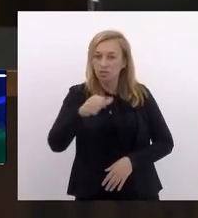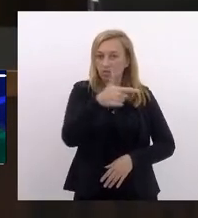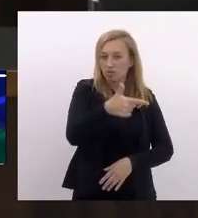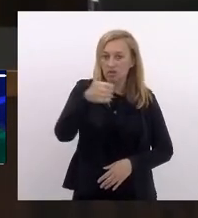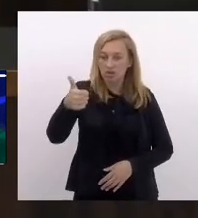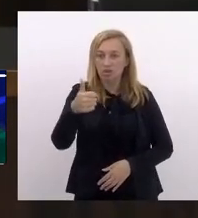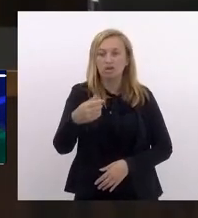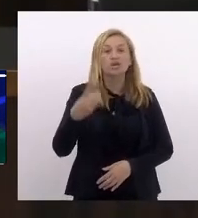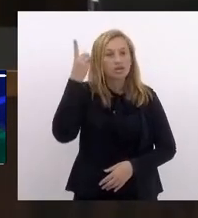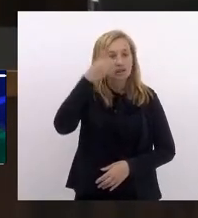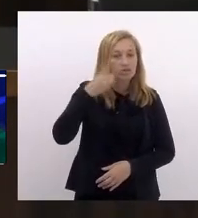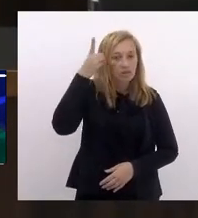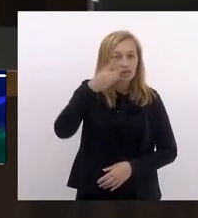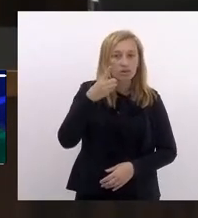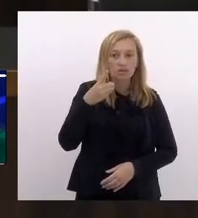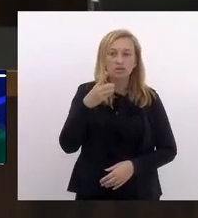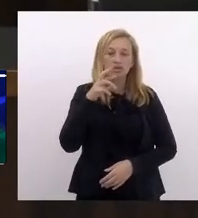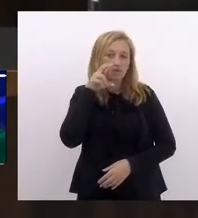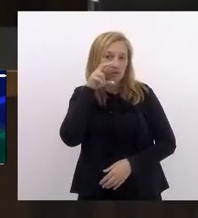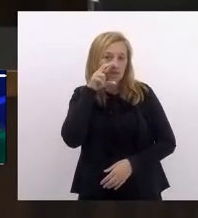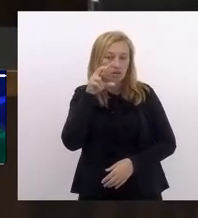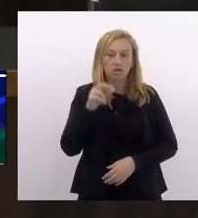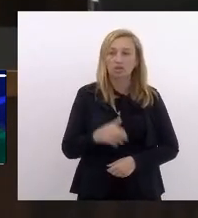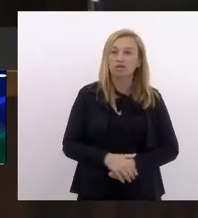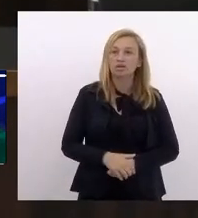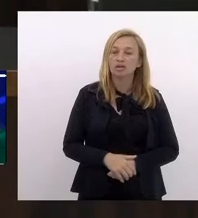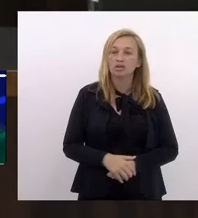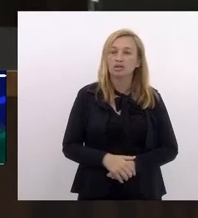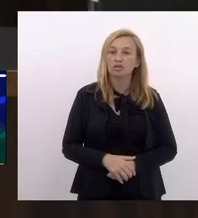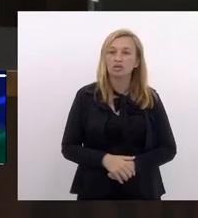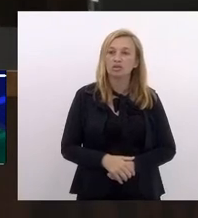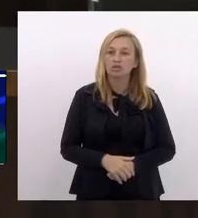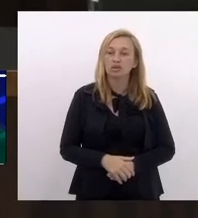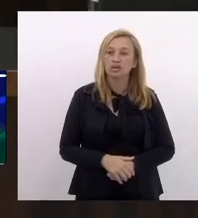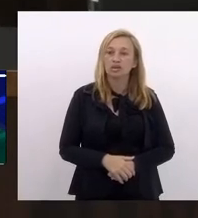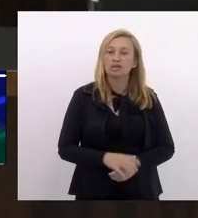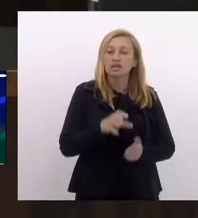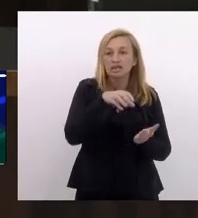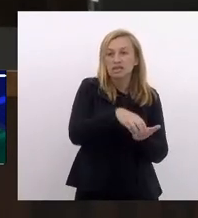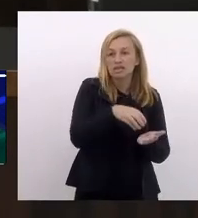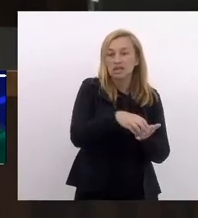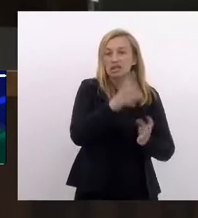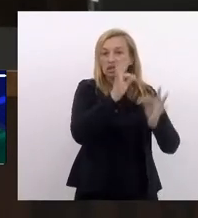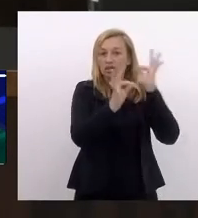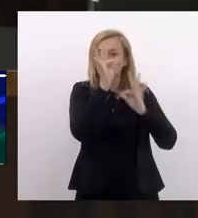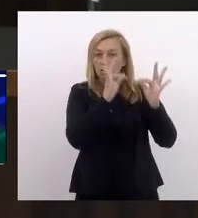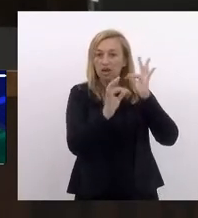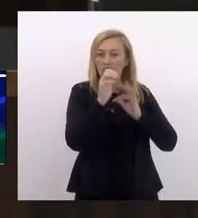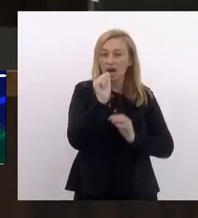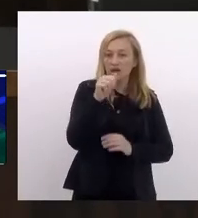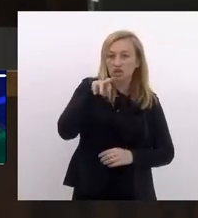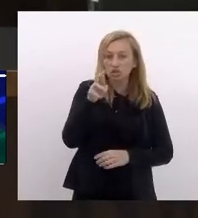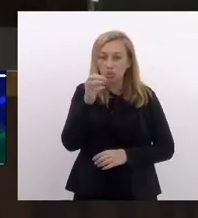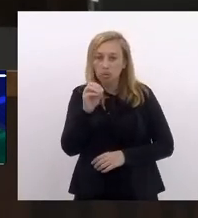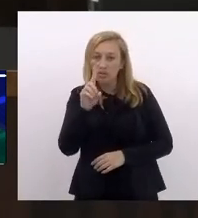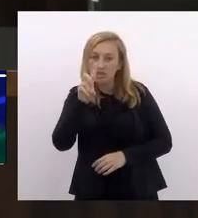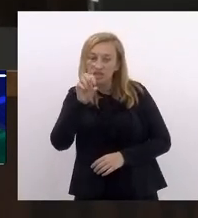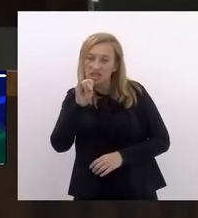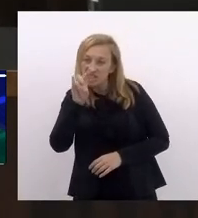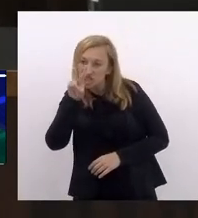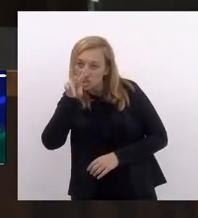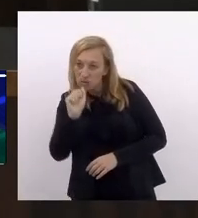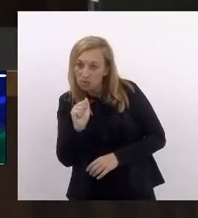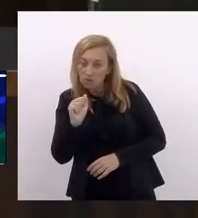5.138/2021, de autoria do deputado Rosenberg Reis, que denomina Centro de Tecnologia Antônio Silva Duarte Filho, o Centro